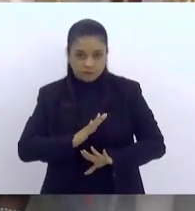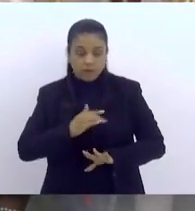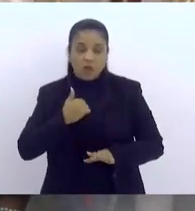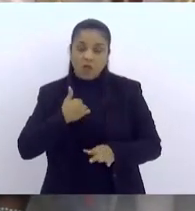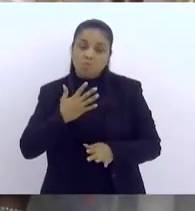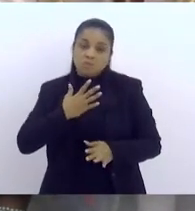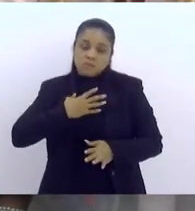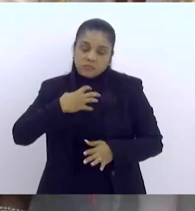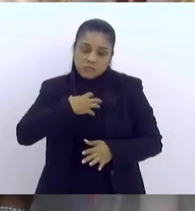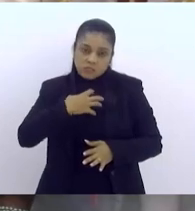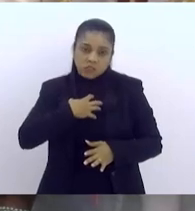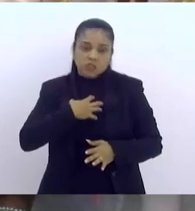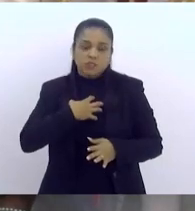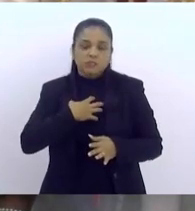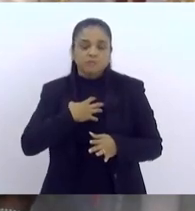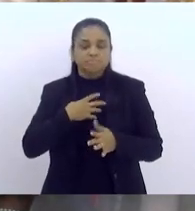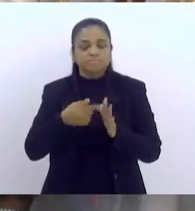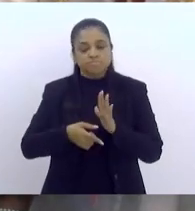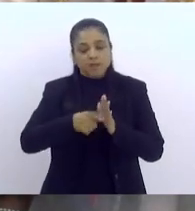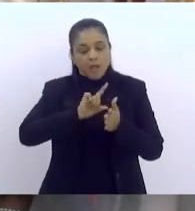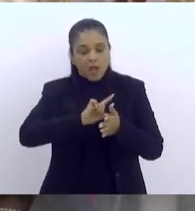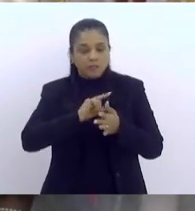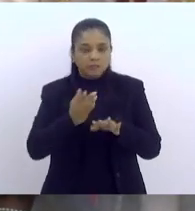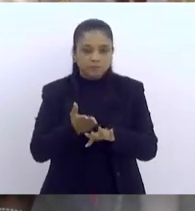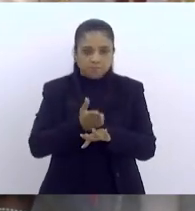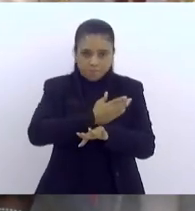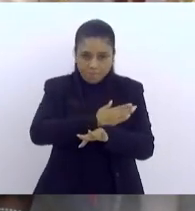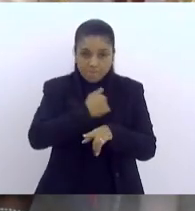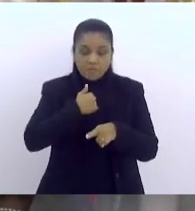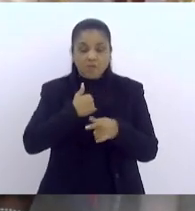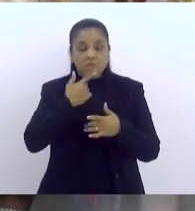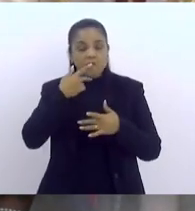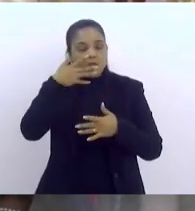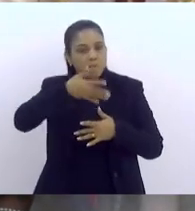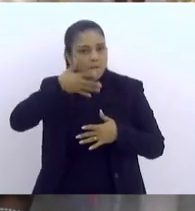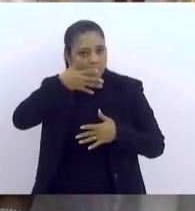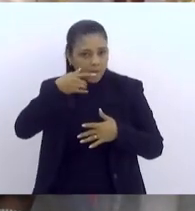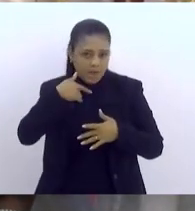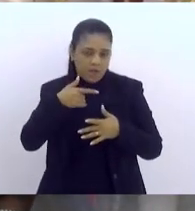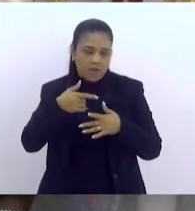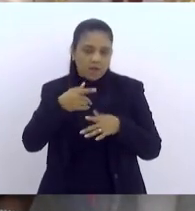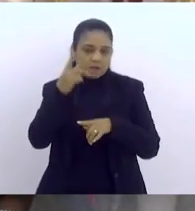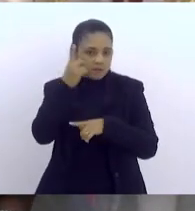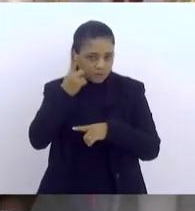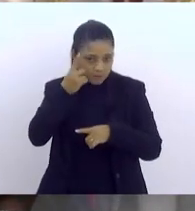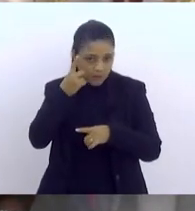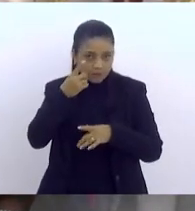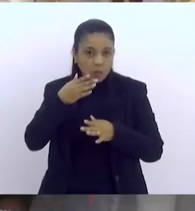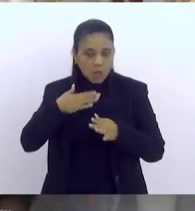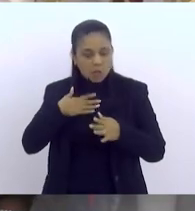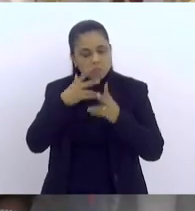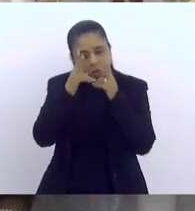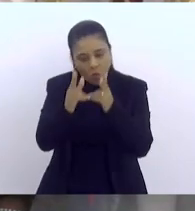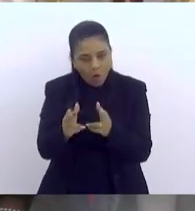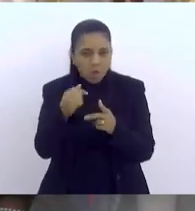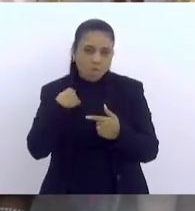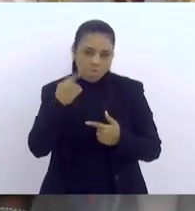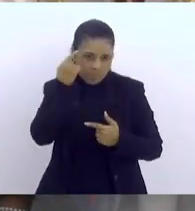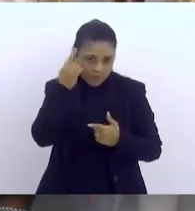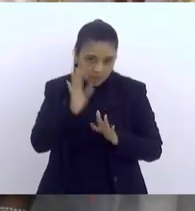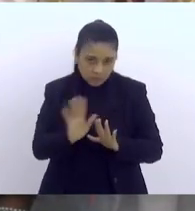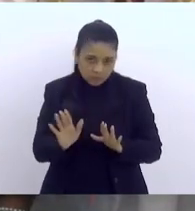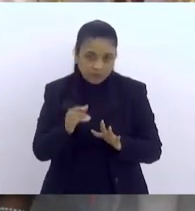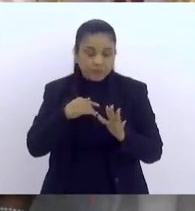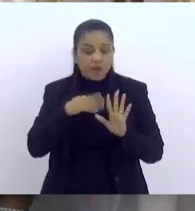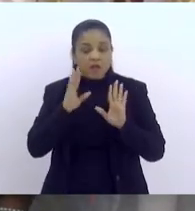alguns deputados que me antecederam. E, para não travar a pauta, senhor presidente, logo mais a